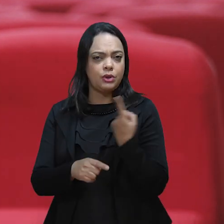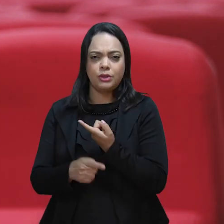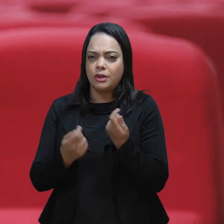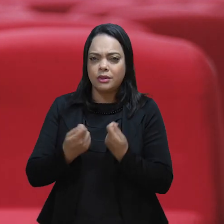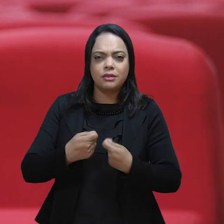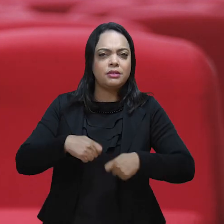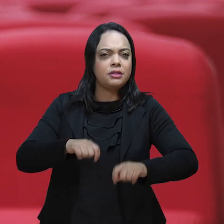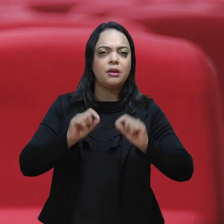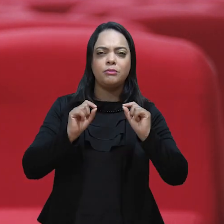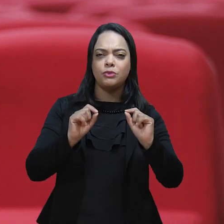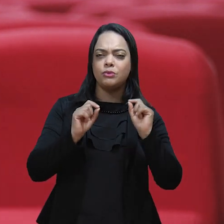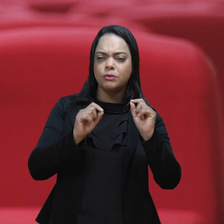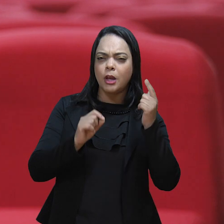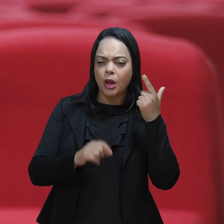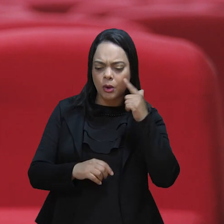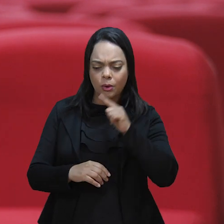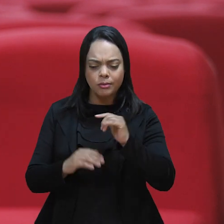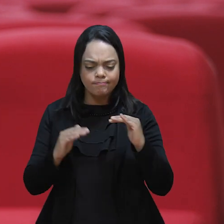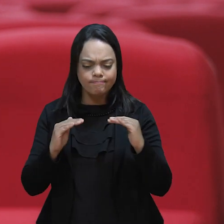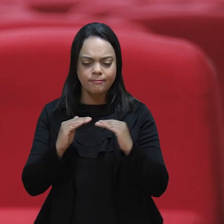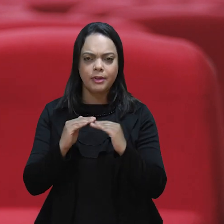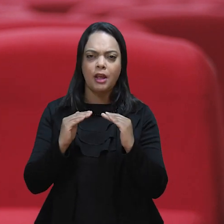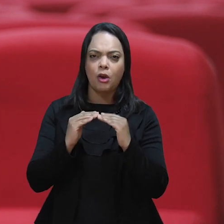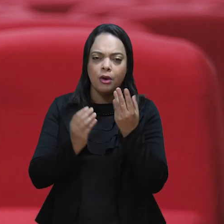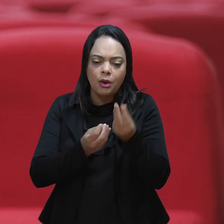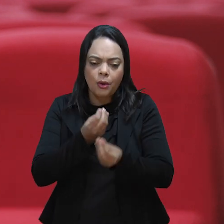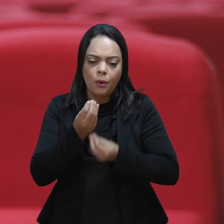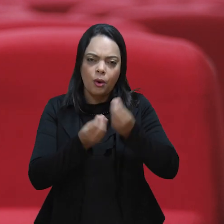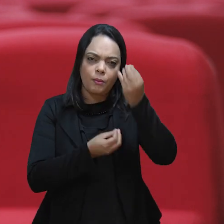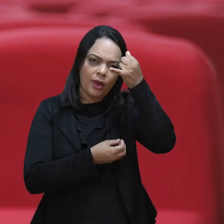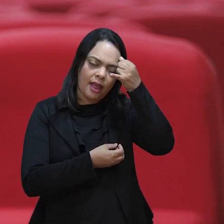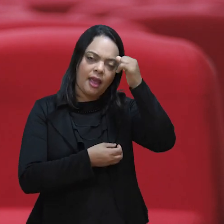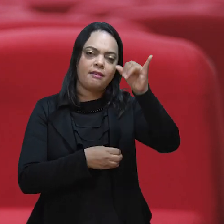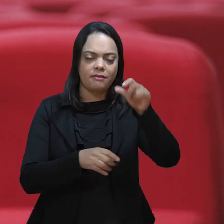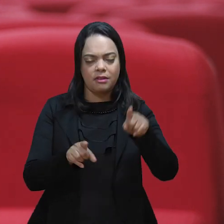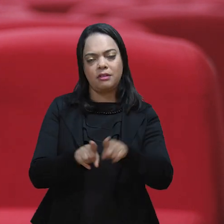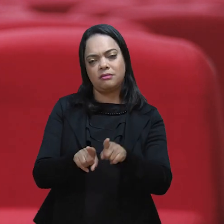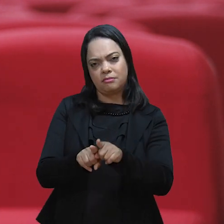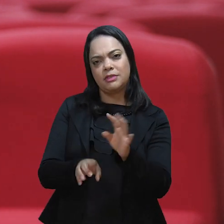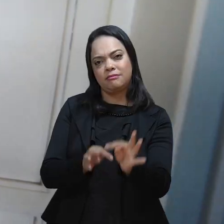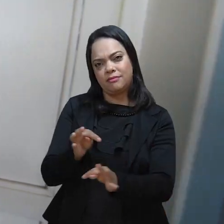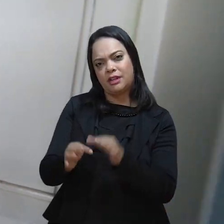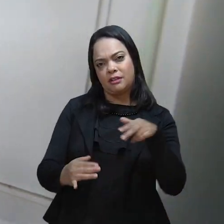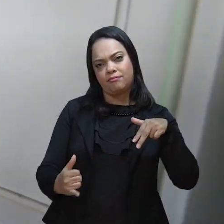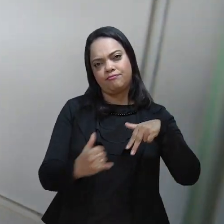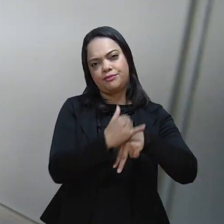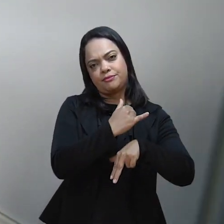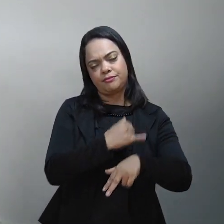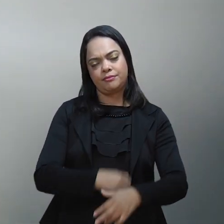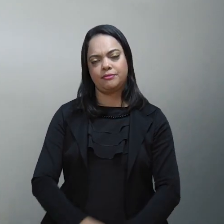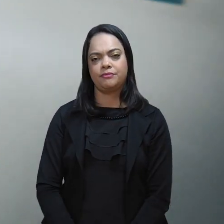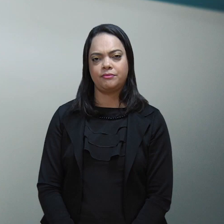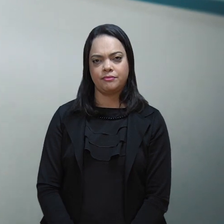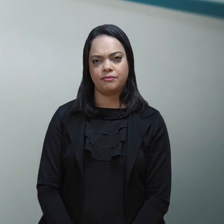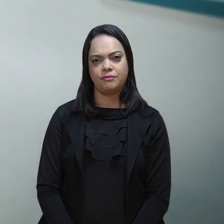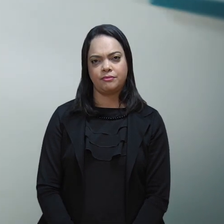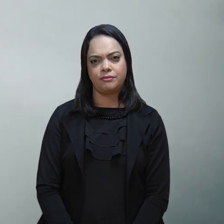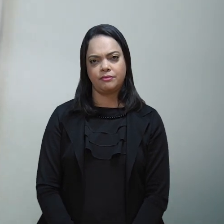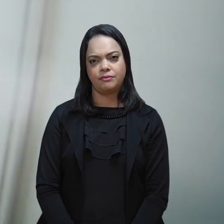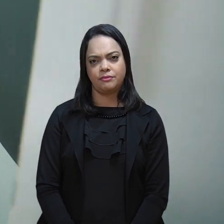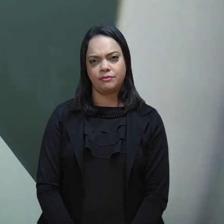conseguindo chegar em acordos em modos de prevenção e de tratamento às vítimas.